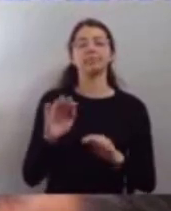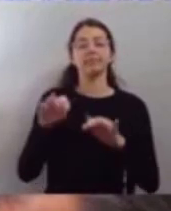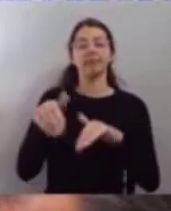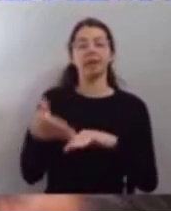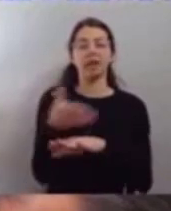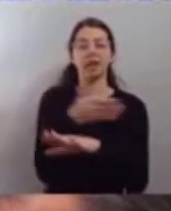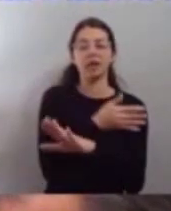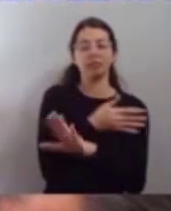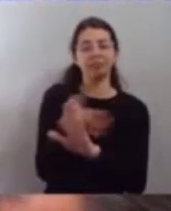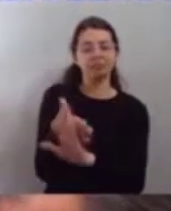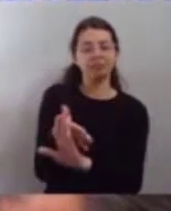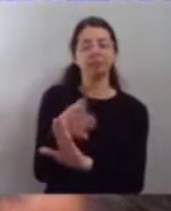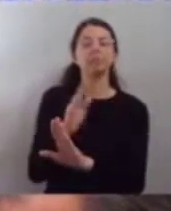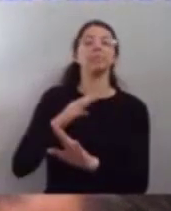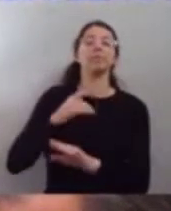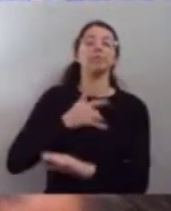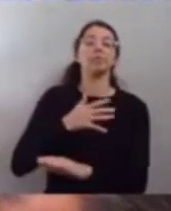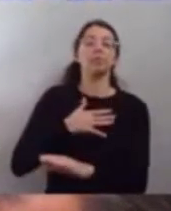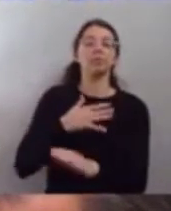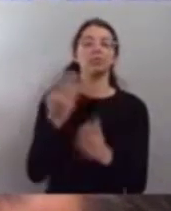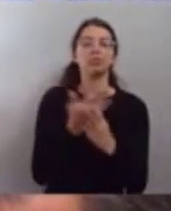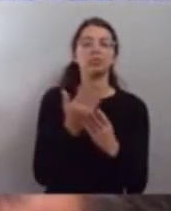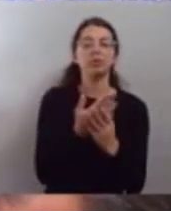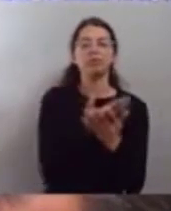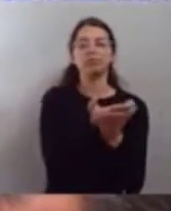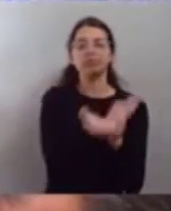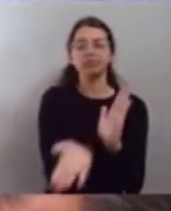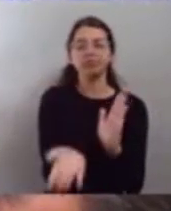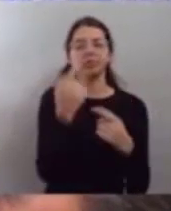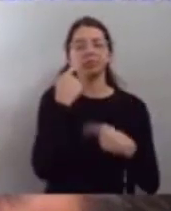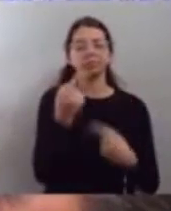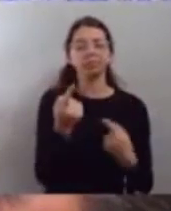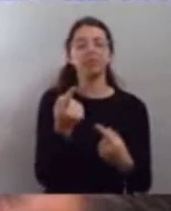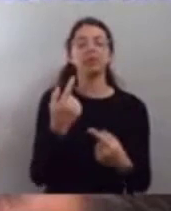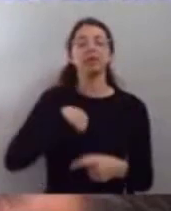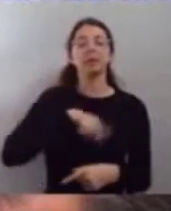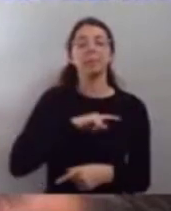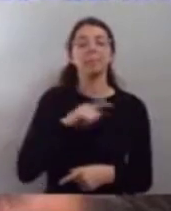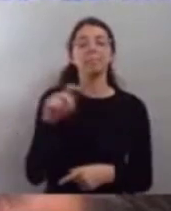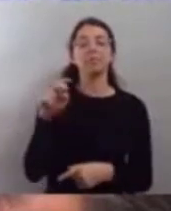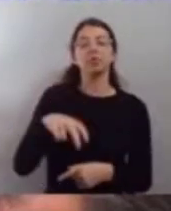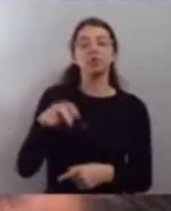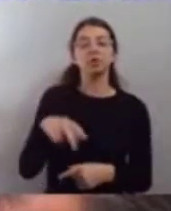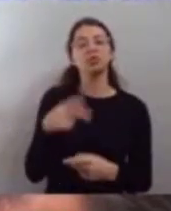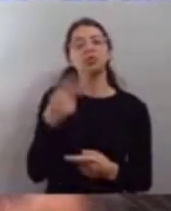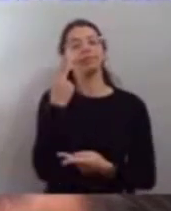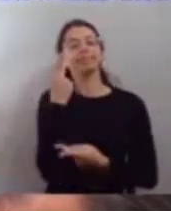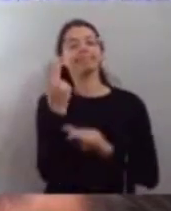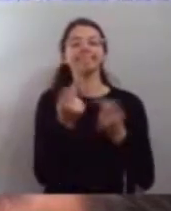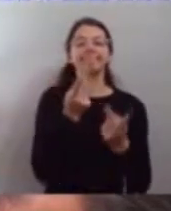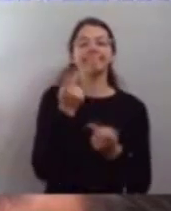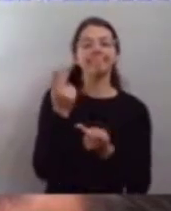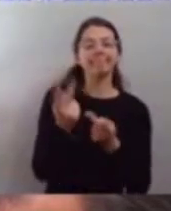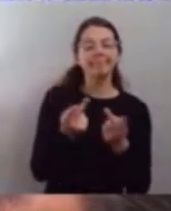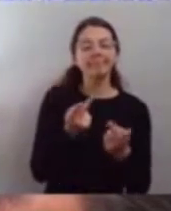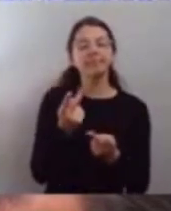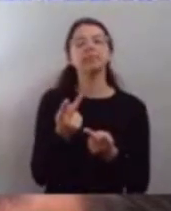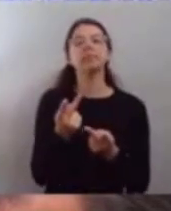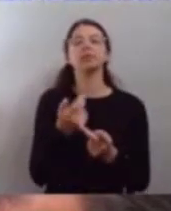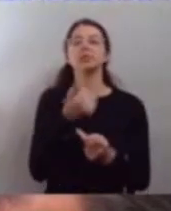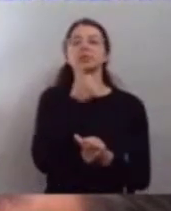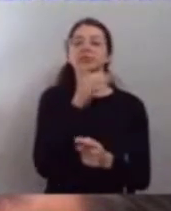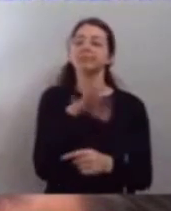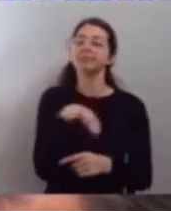conjunto de documentos e a minha ideia durante o mês de junho podemos fazer uma avaliação da munícipe tomar as decisões que tiverem de ser tomadas